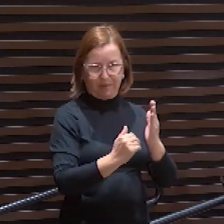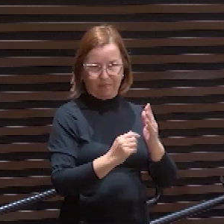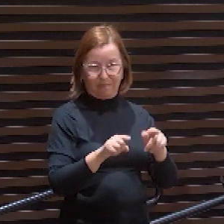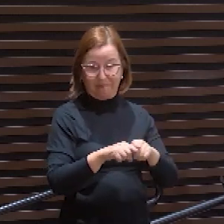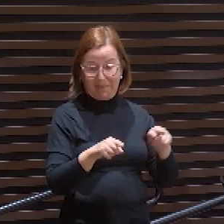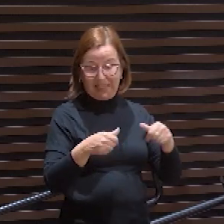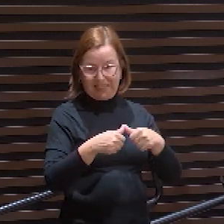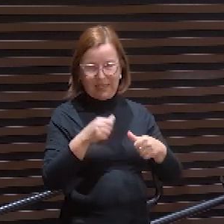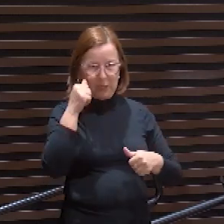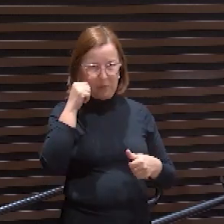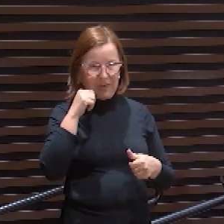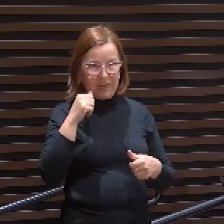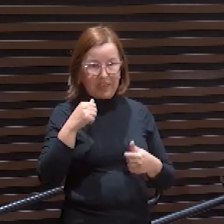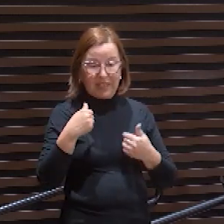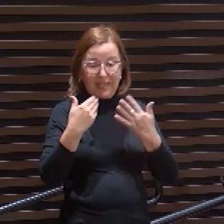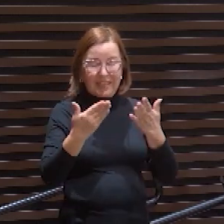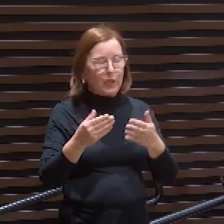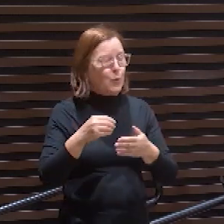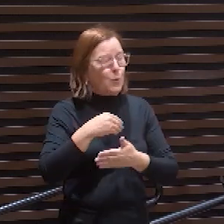o que tinha.